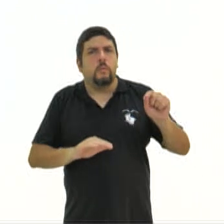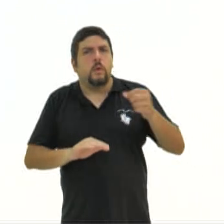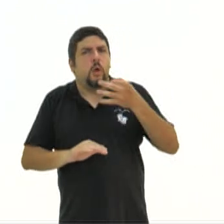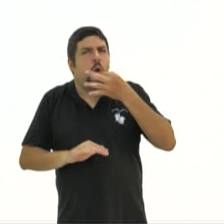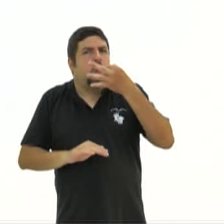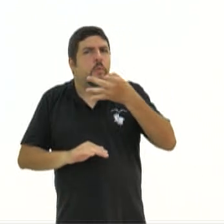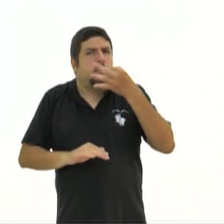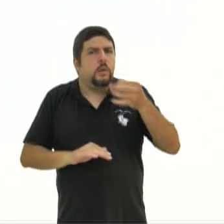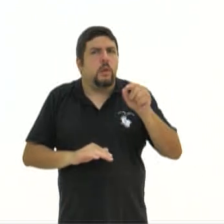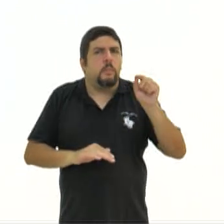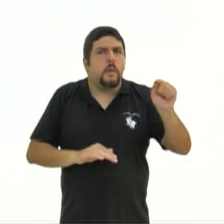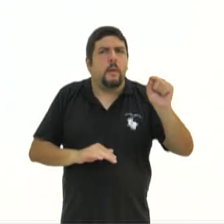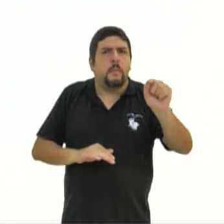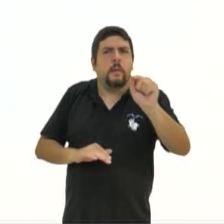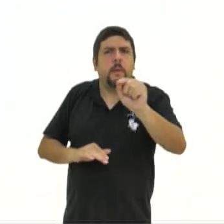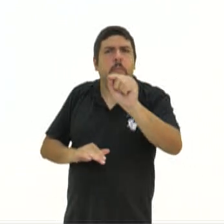opiniões